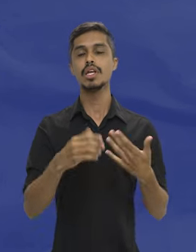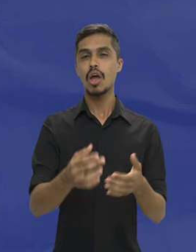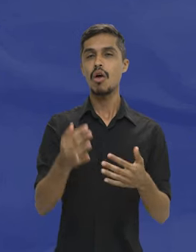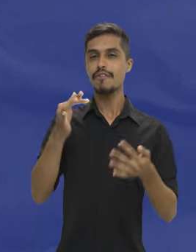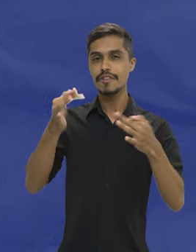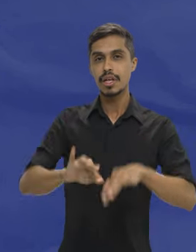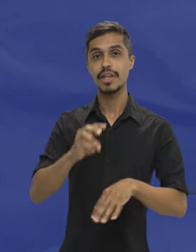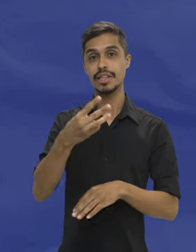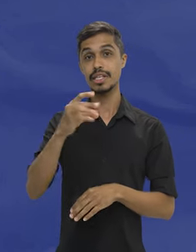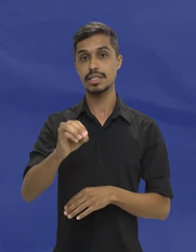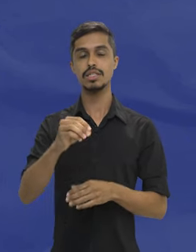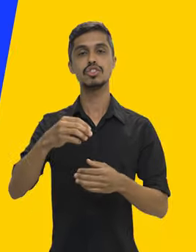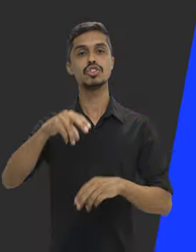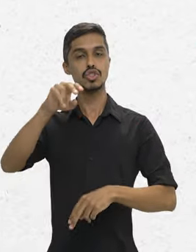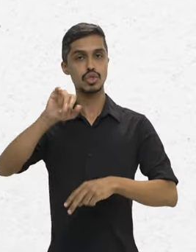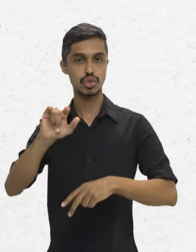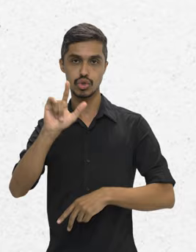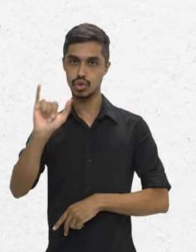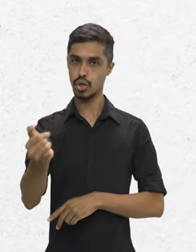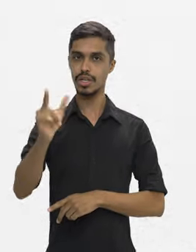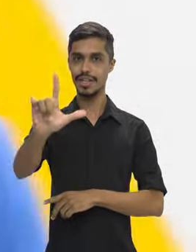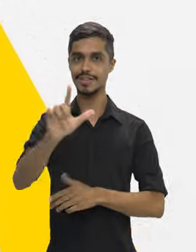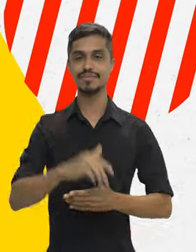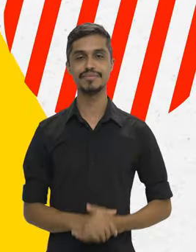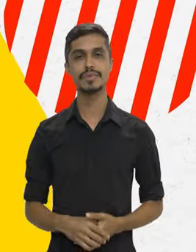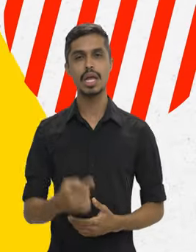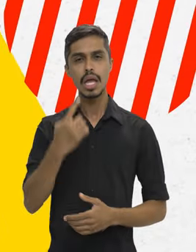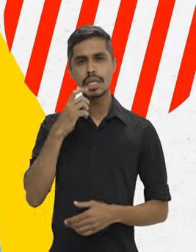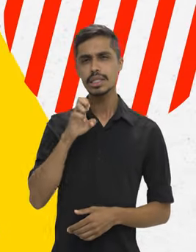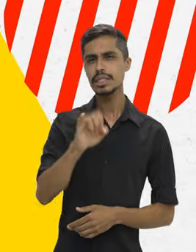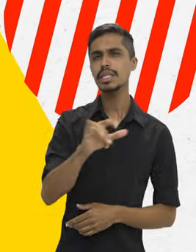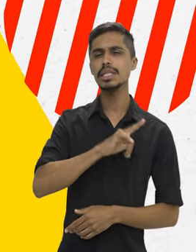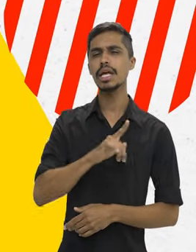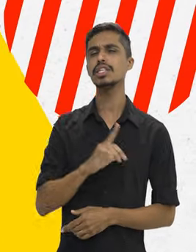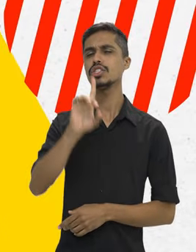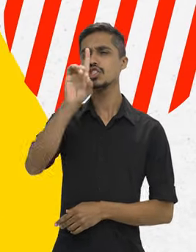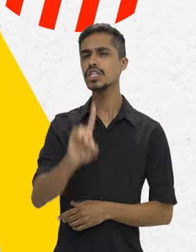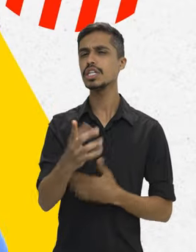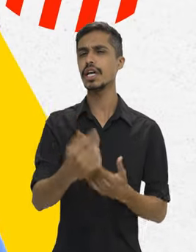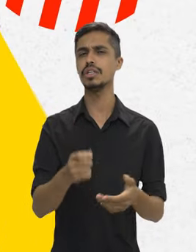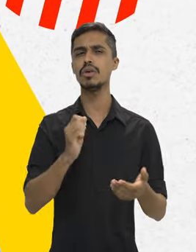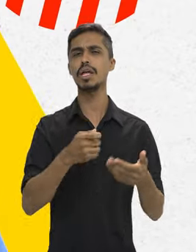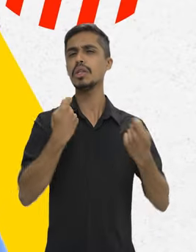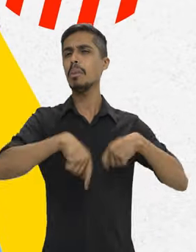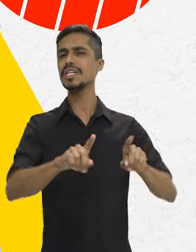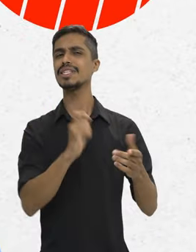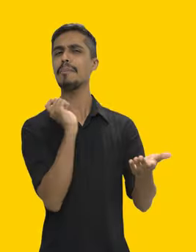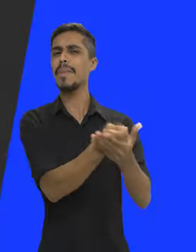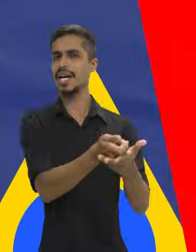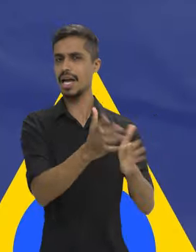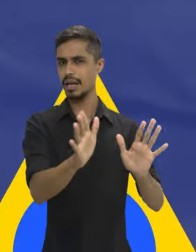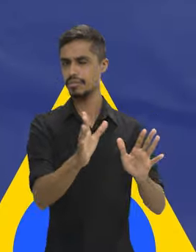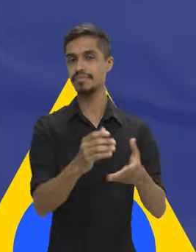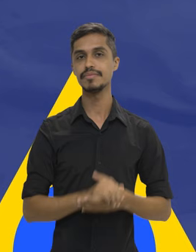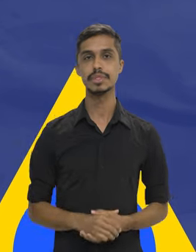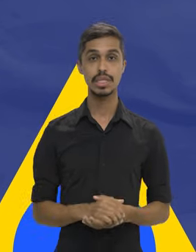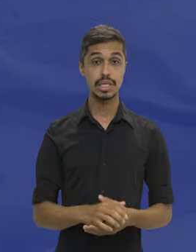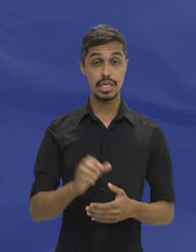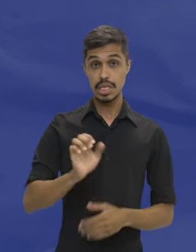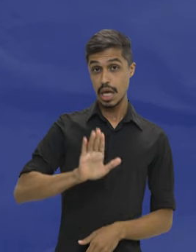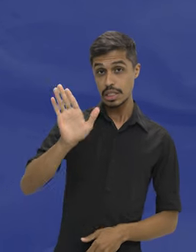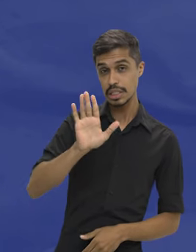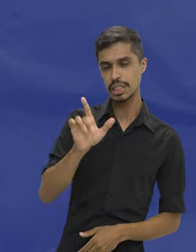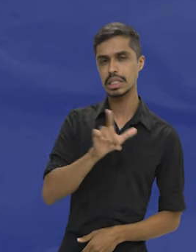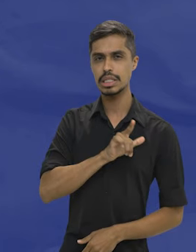sai dia 30 de julho. E veja quem tem direito à isenção da taxa de inscrição para o concurso. Candidatos